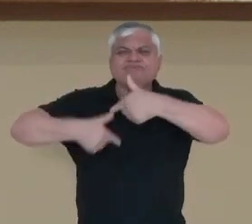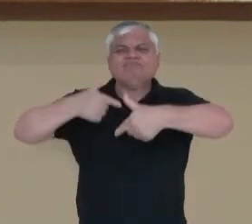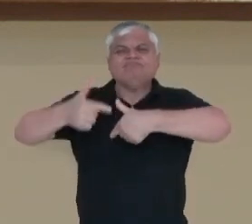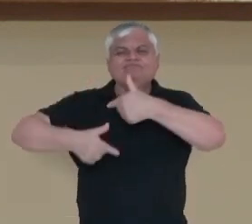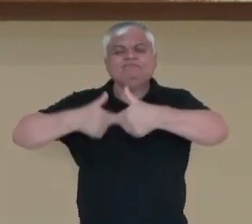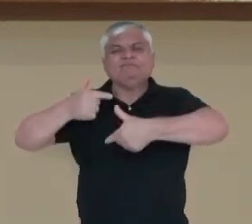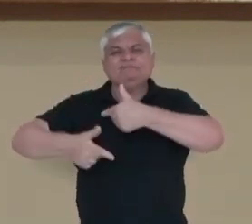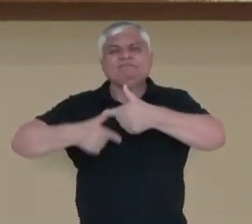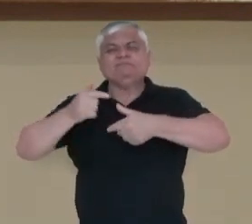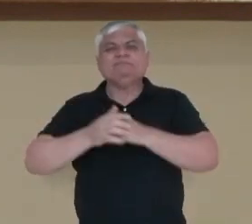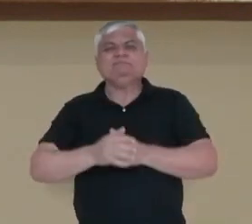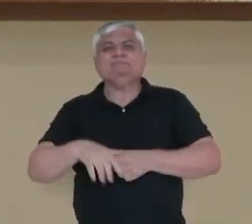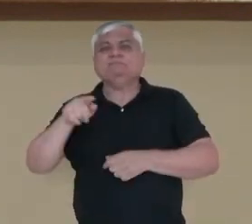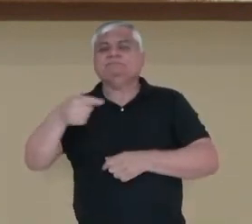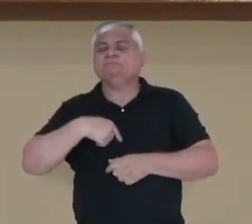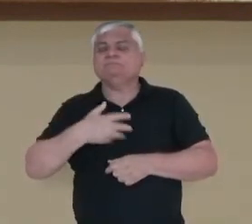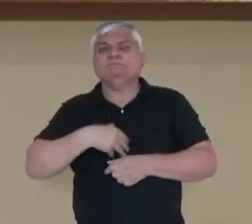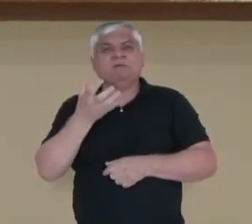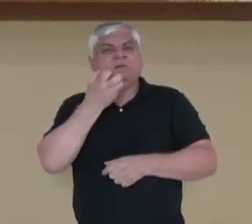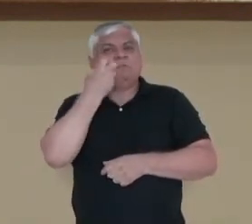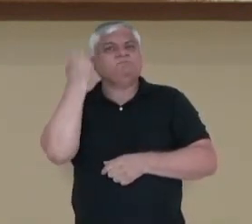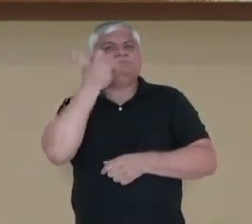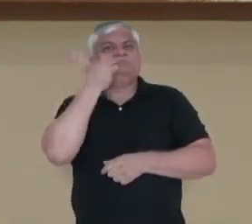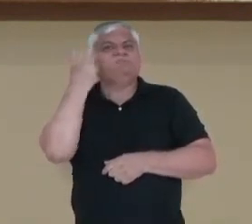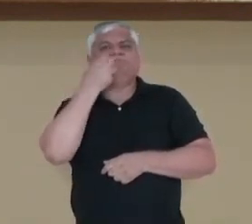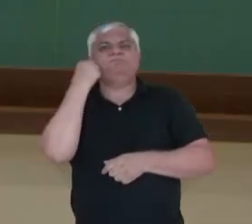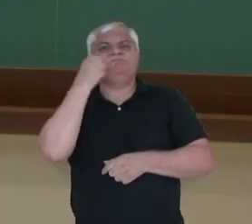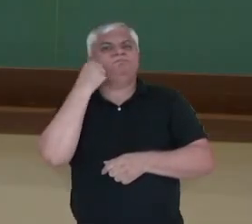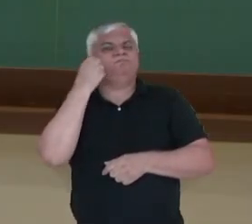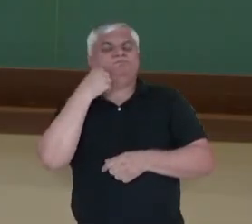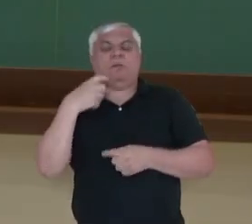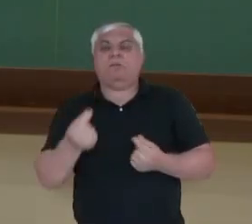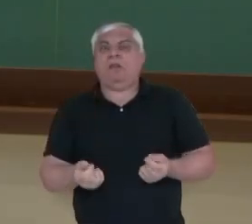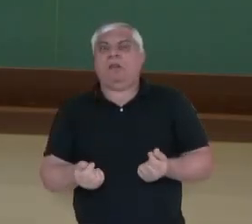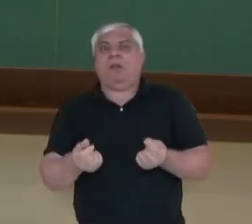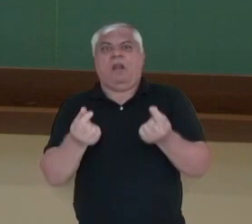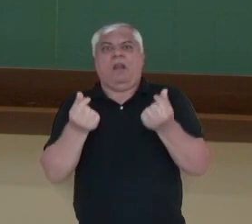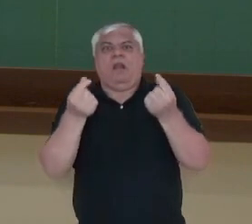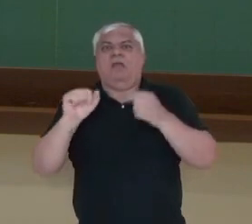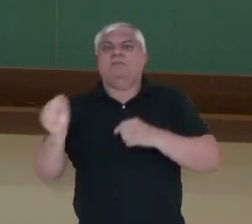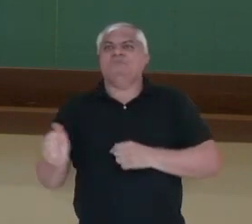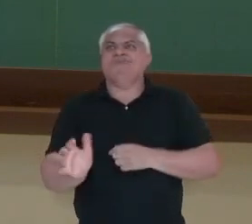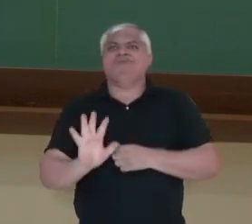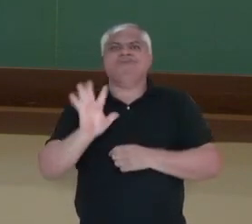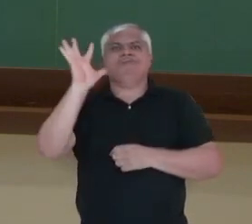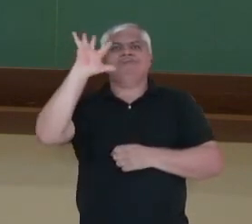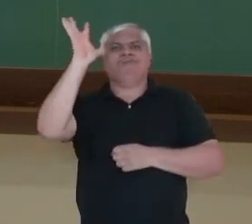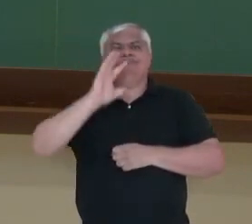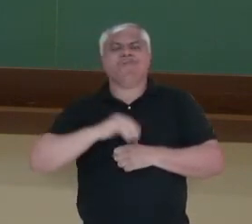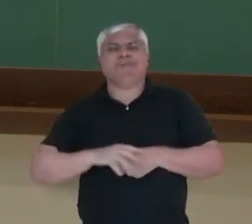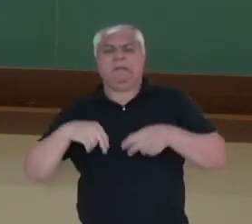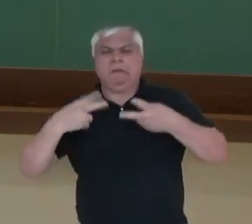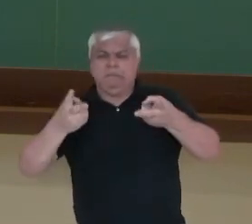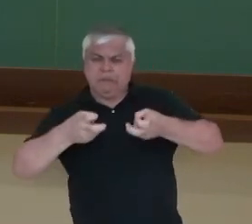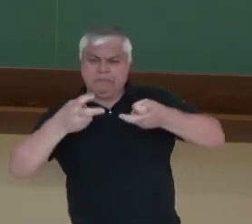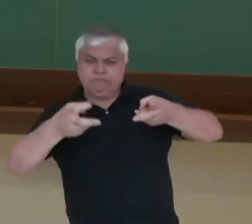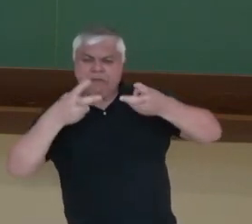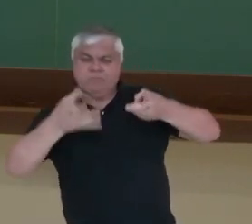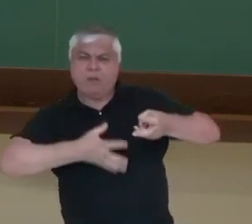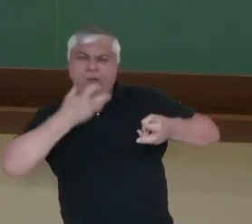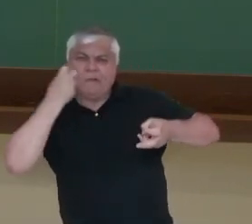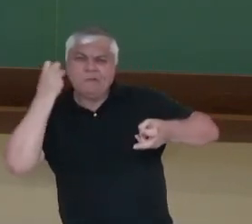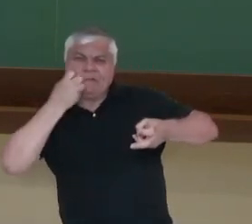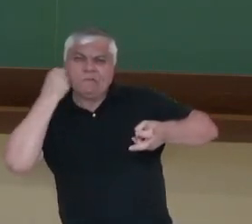do Congo uma fortuna incalculável. Era uma riqueza imensa que os belgas talvez